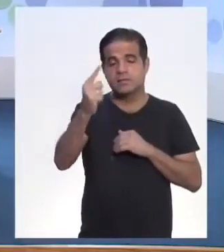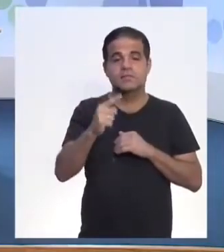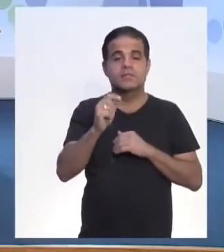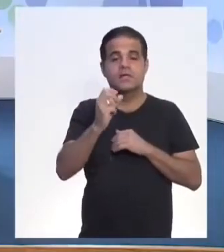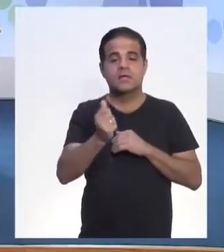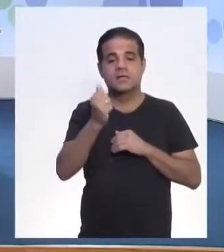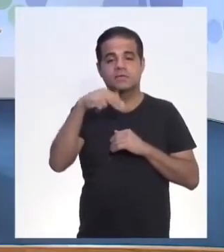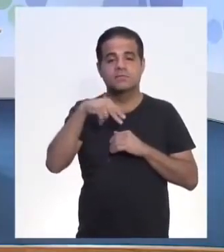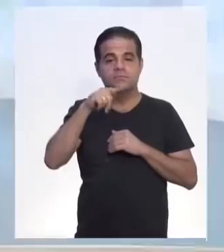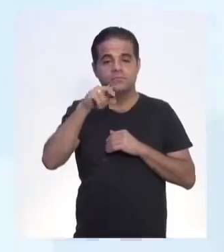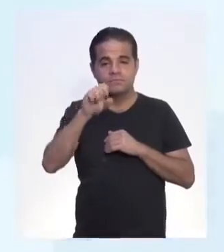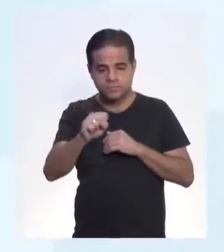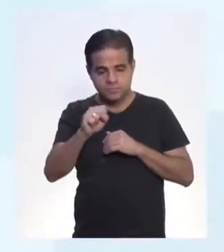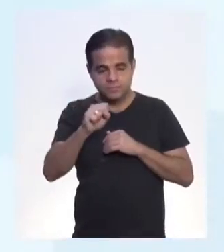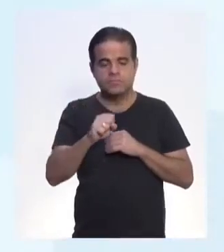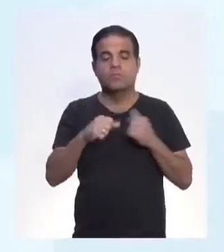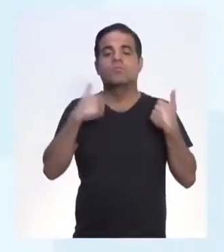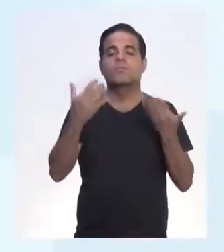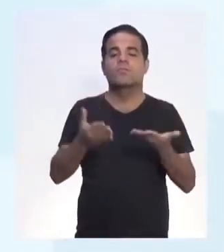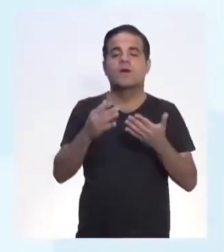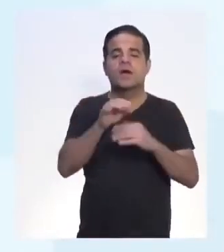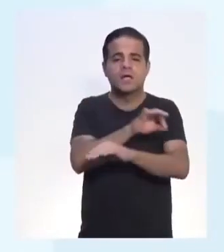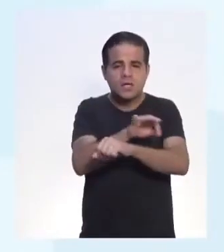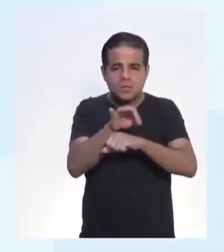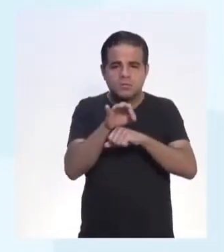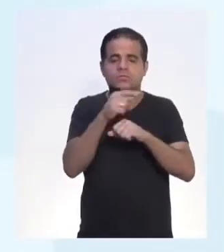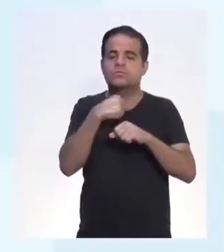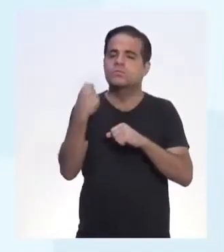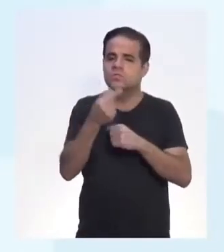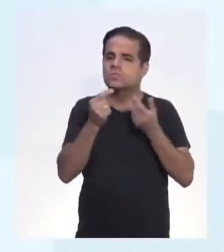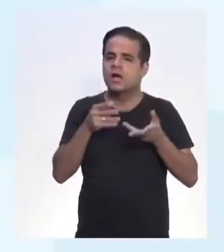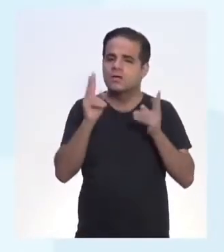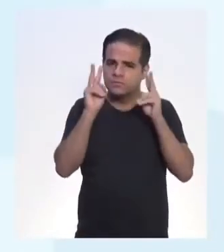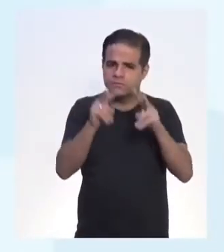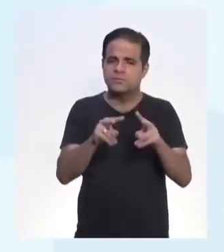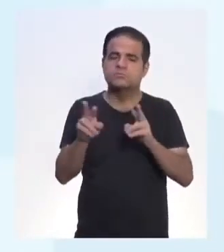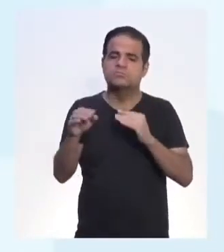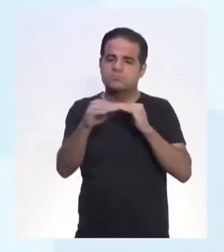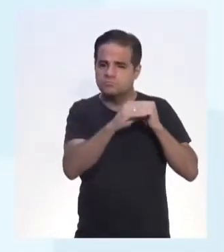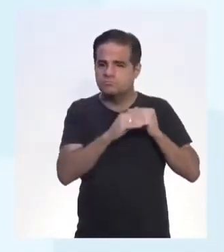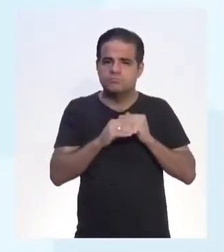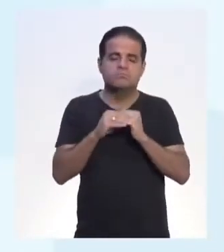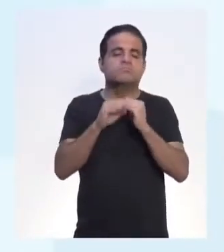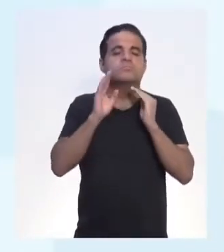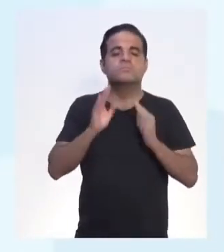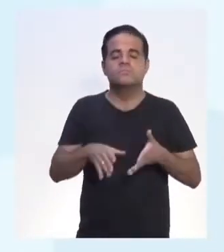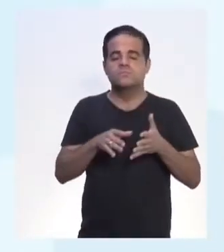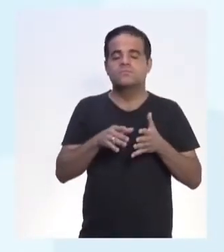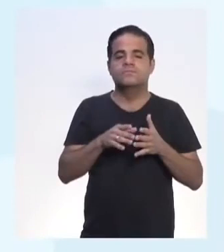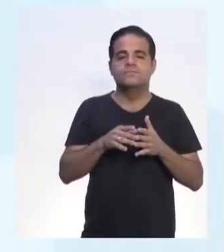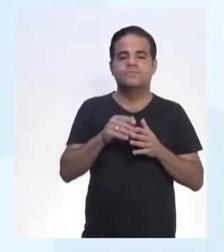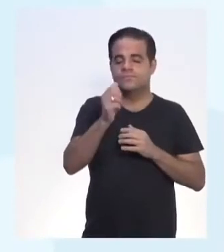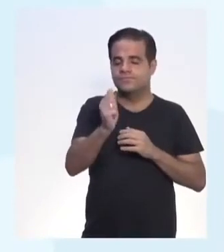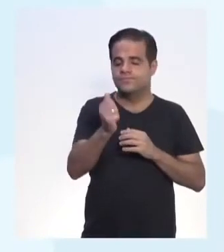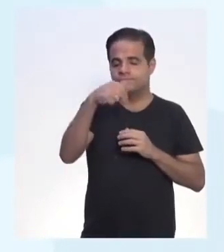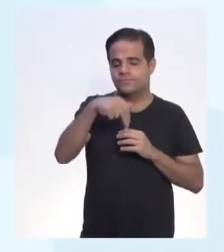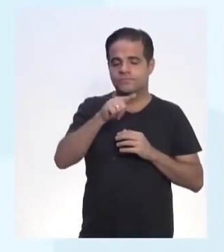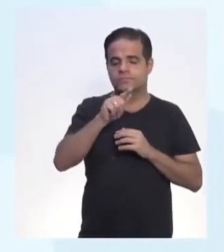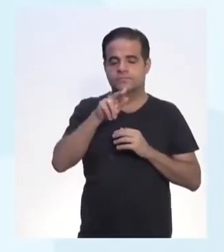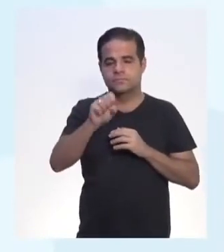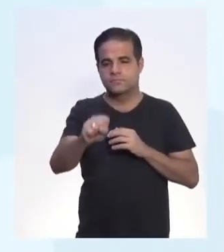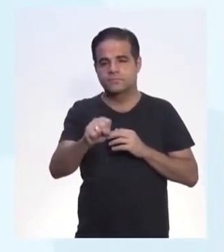ontem. Então, quais ângulos nós já vimos? Correspondentes, né, Ale? Que são os ângulos